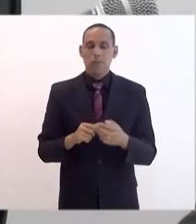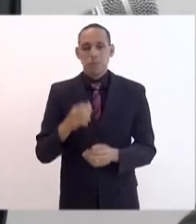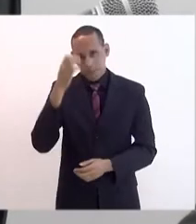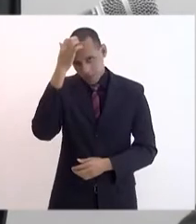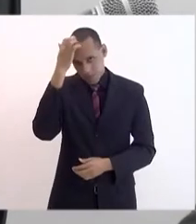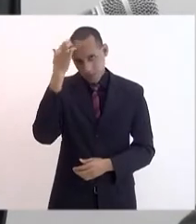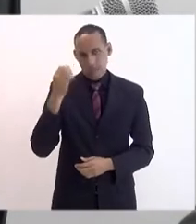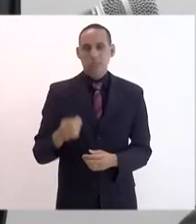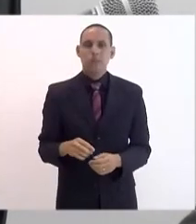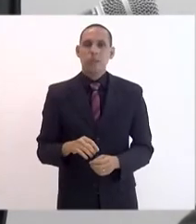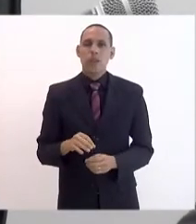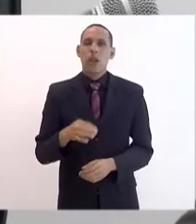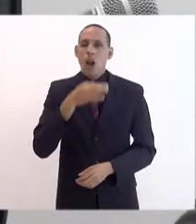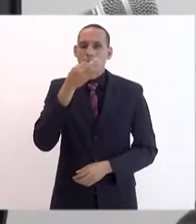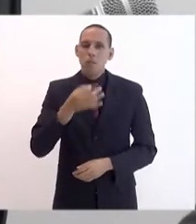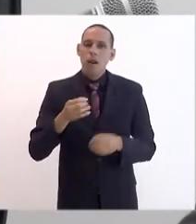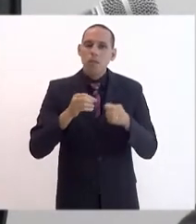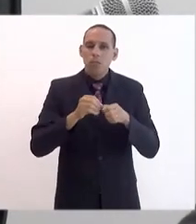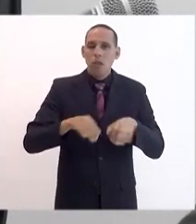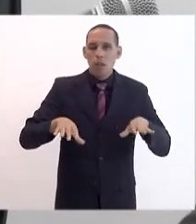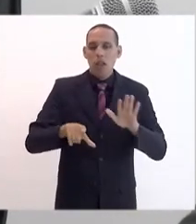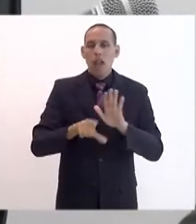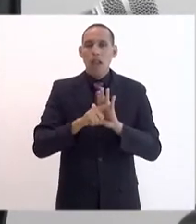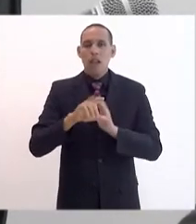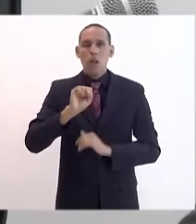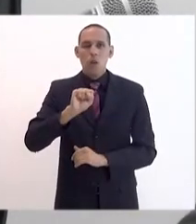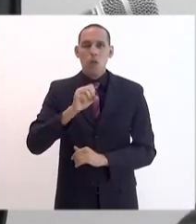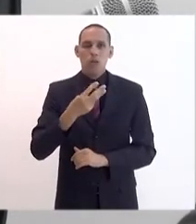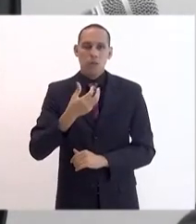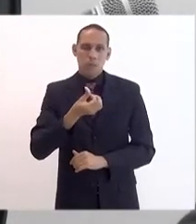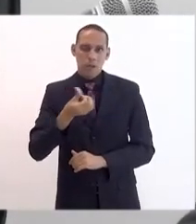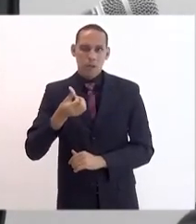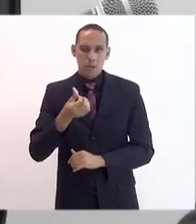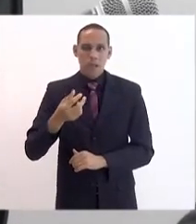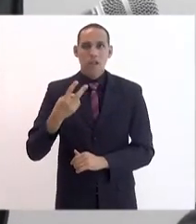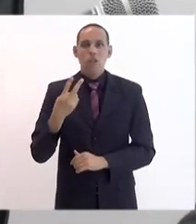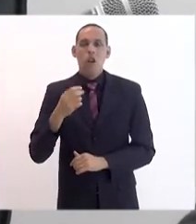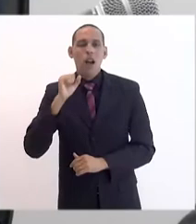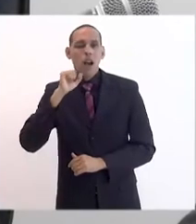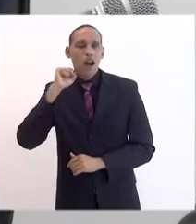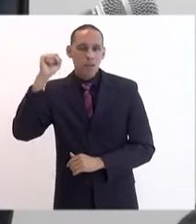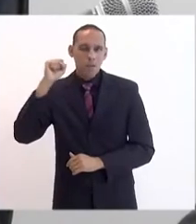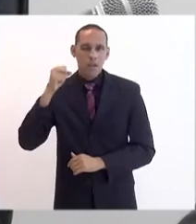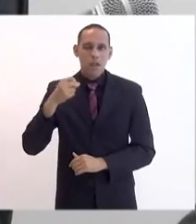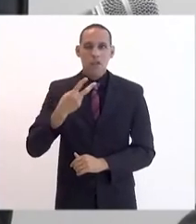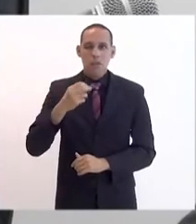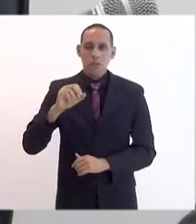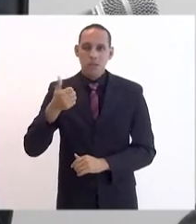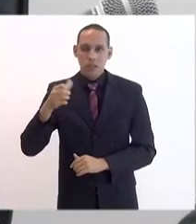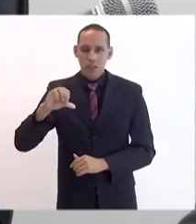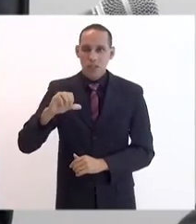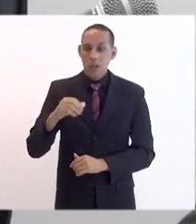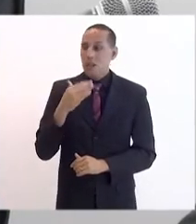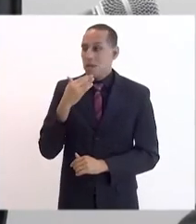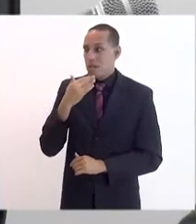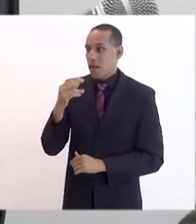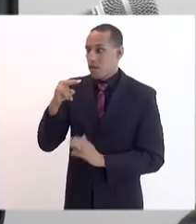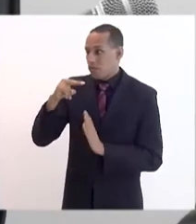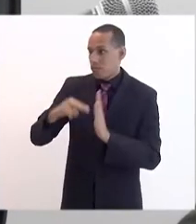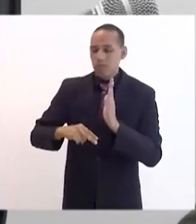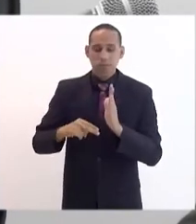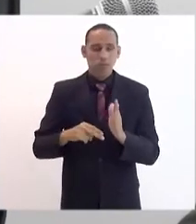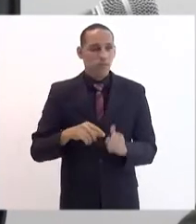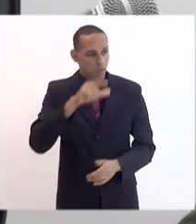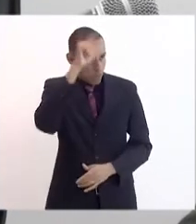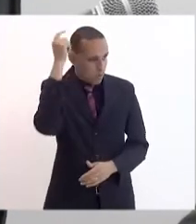O parecer é pela prejudicabilidade pela lei 8366, de 2 de abril de 19. Solicito vista, senhor presidente. Vista,